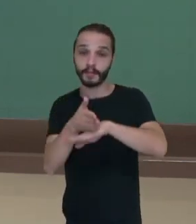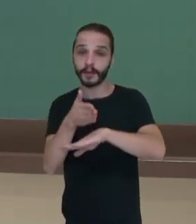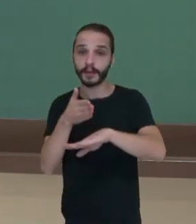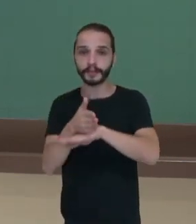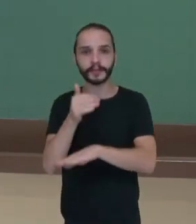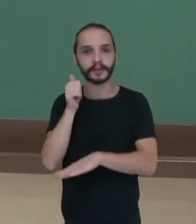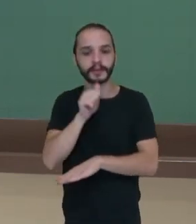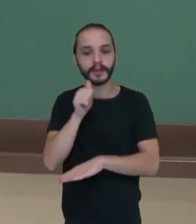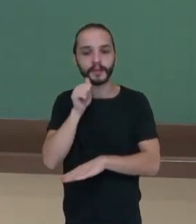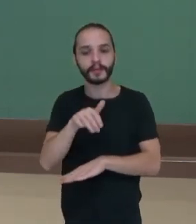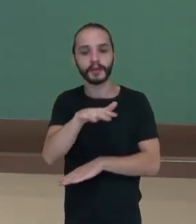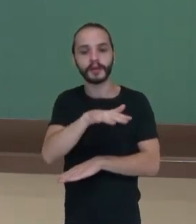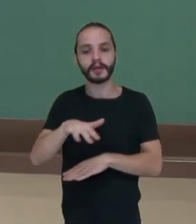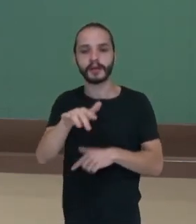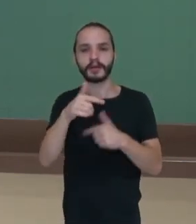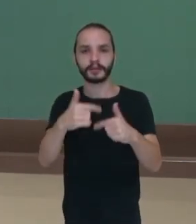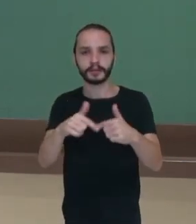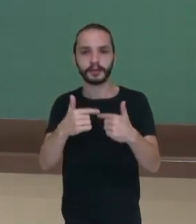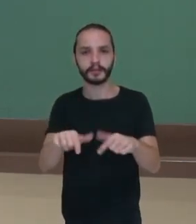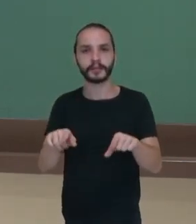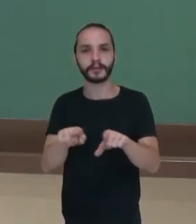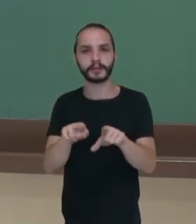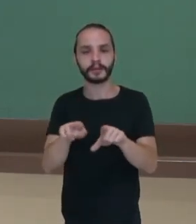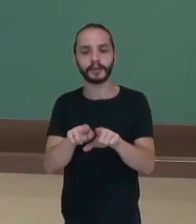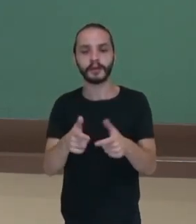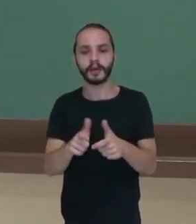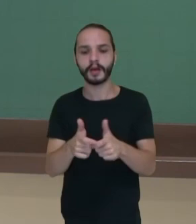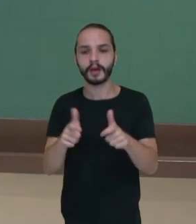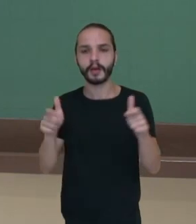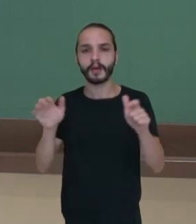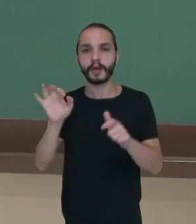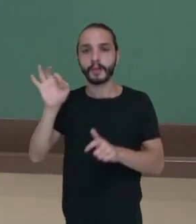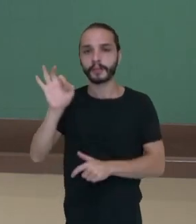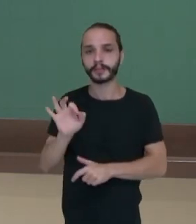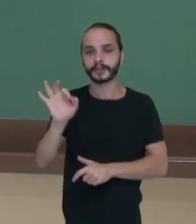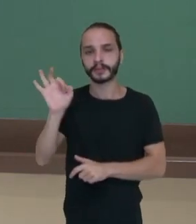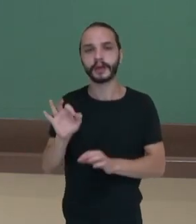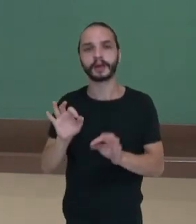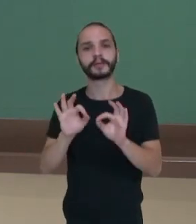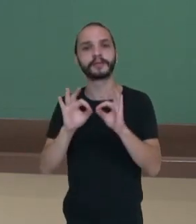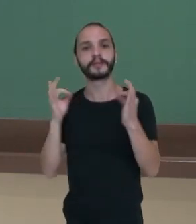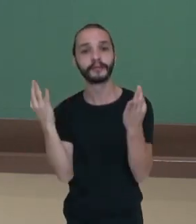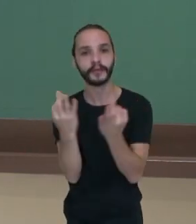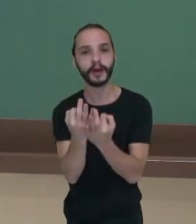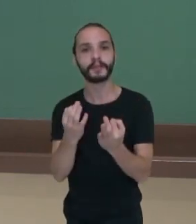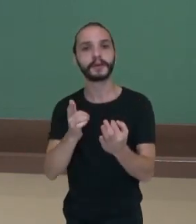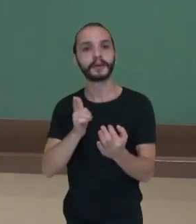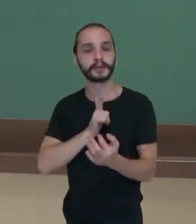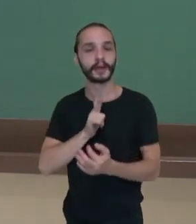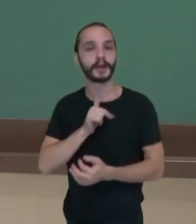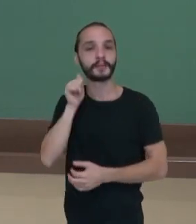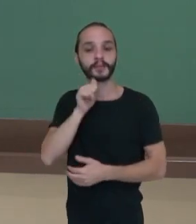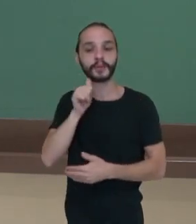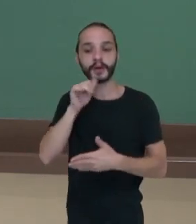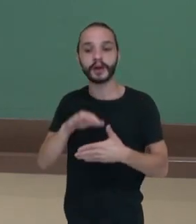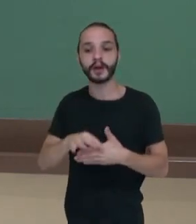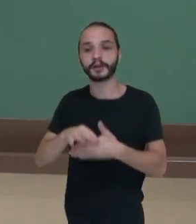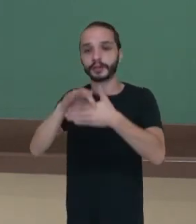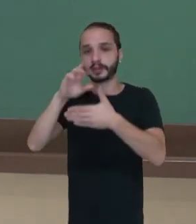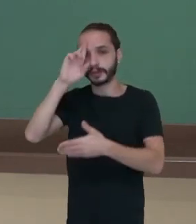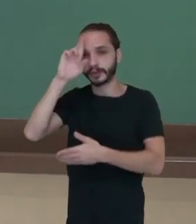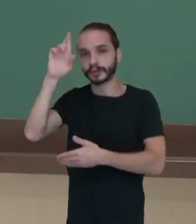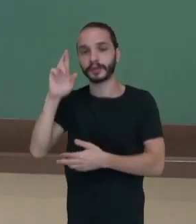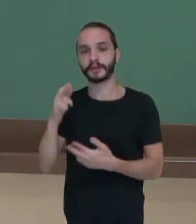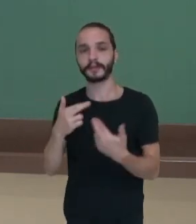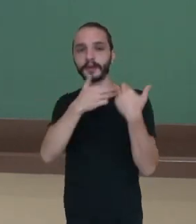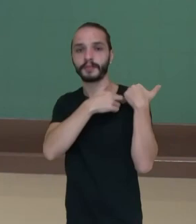no mercado de trabalho e o aumento da proporção de famílias chefiadas por mulheres. Então, claro,